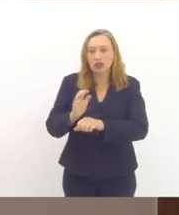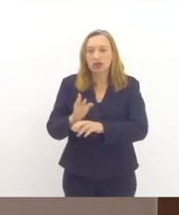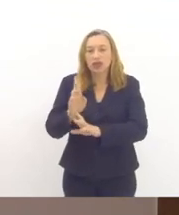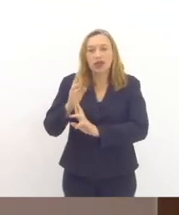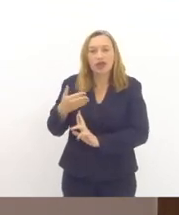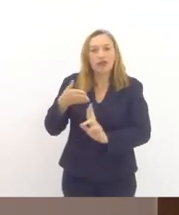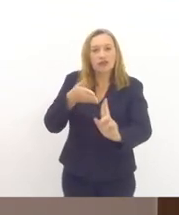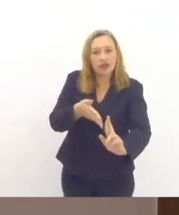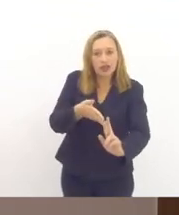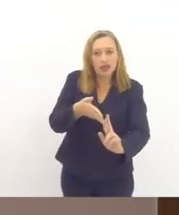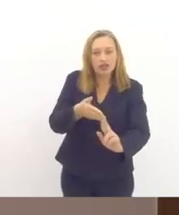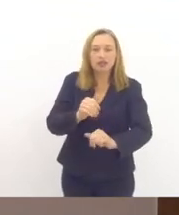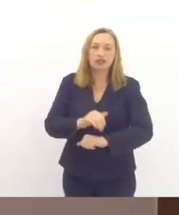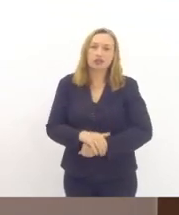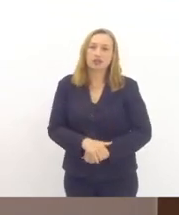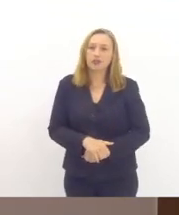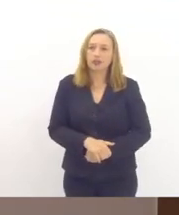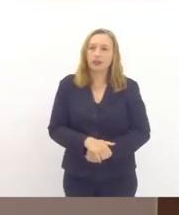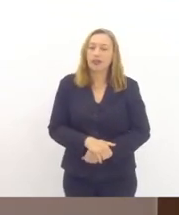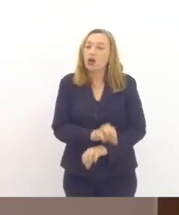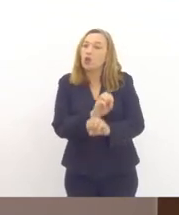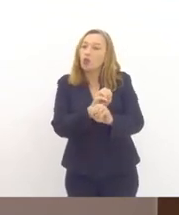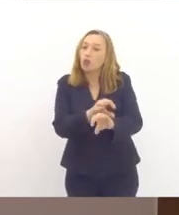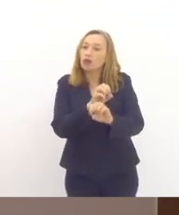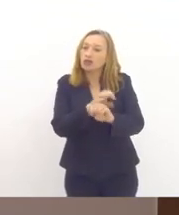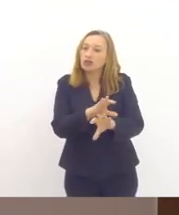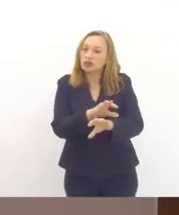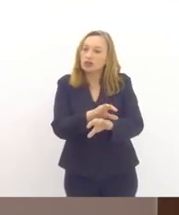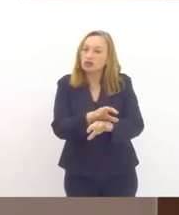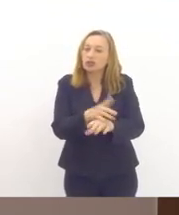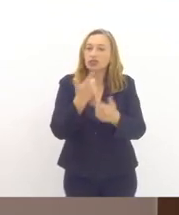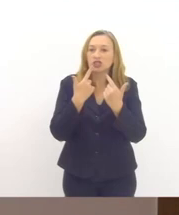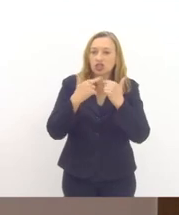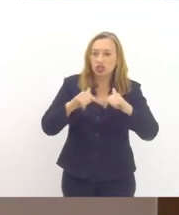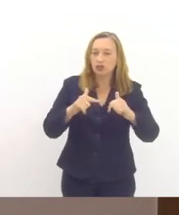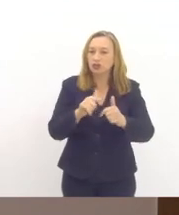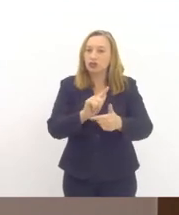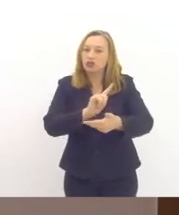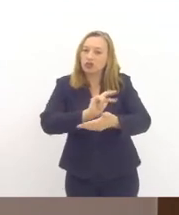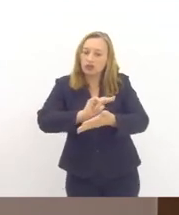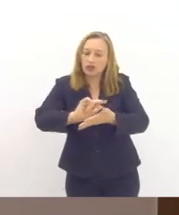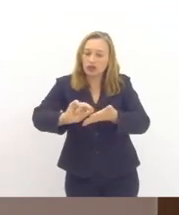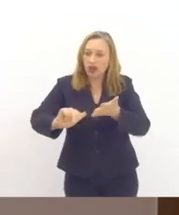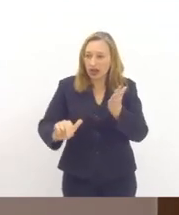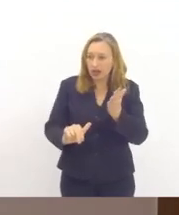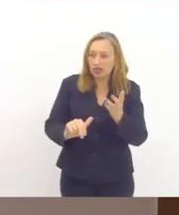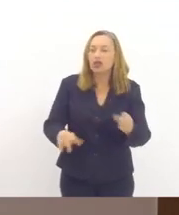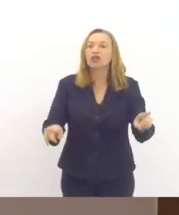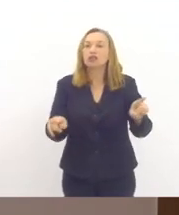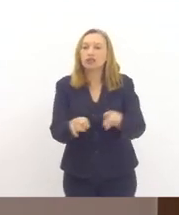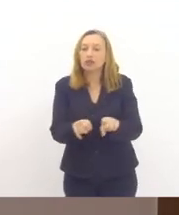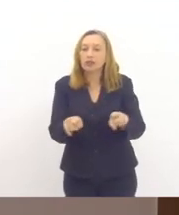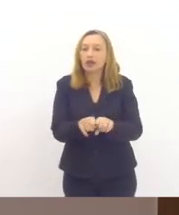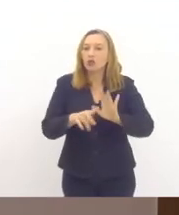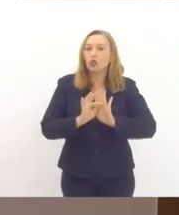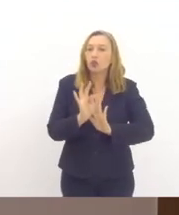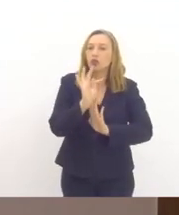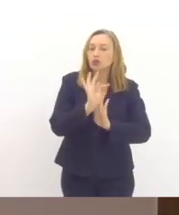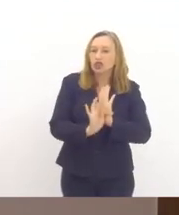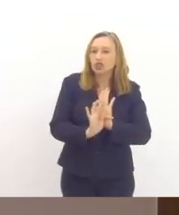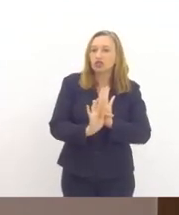referência no que se refere ao ensino de línguas. Né? O texto também vai remeter